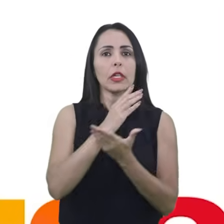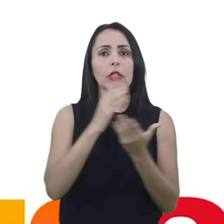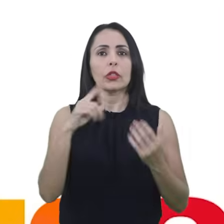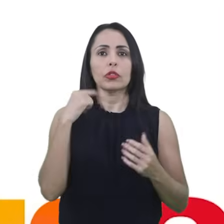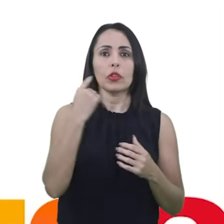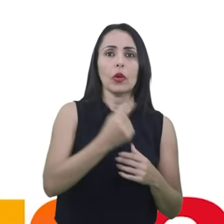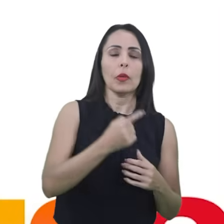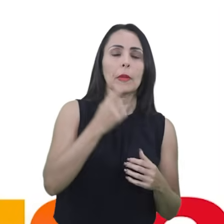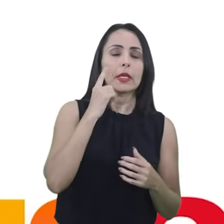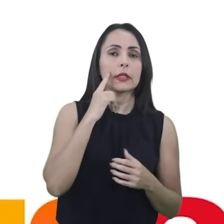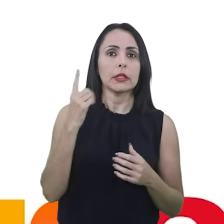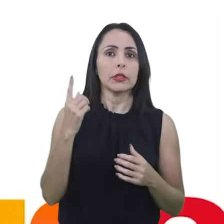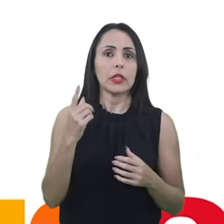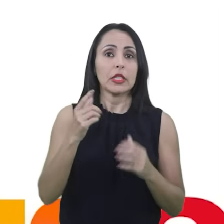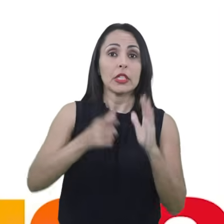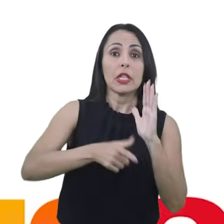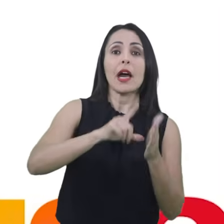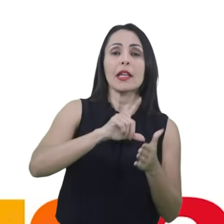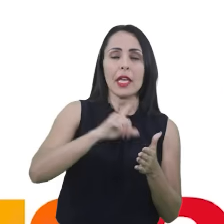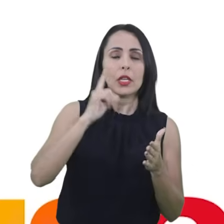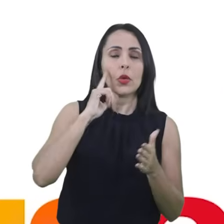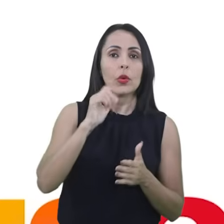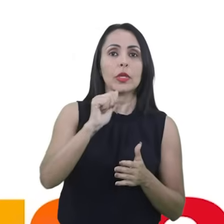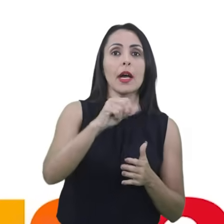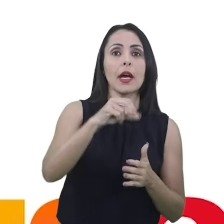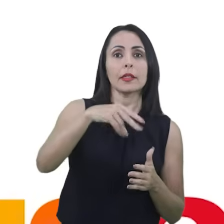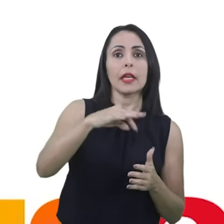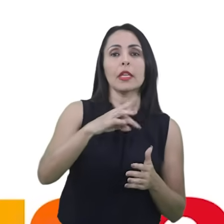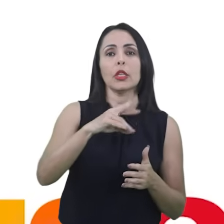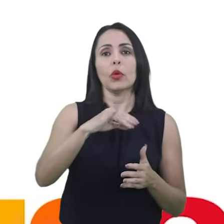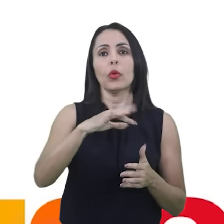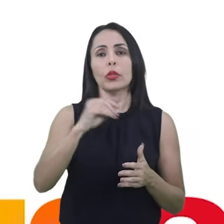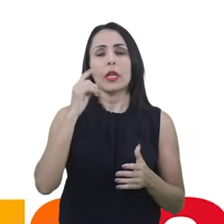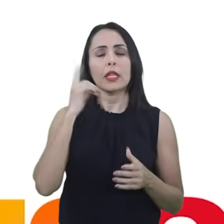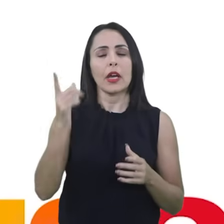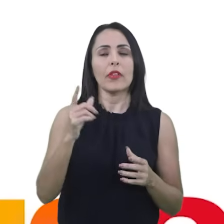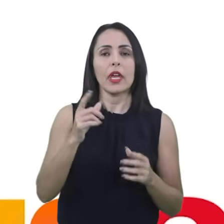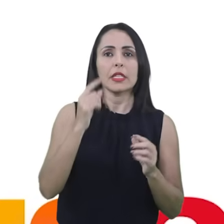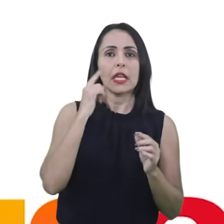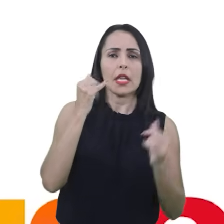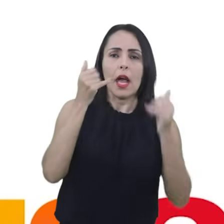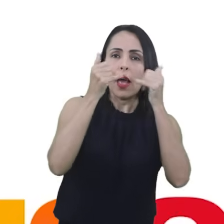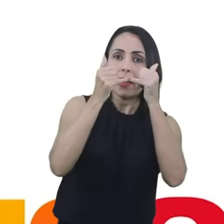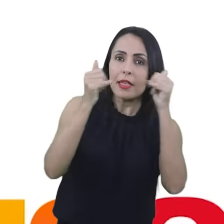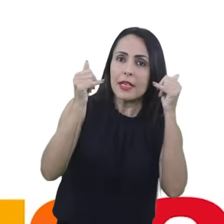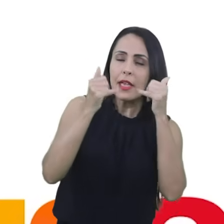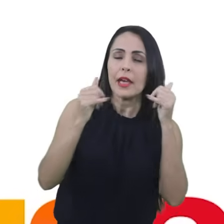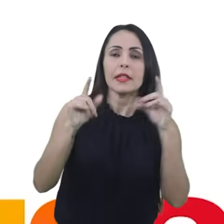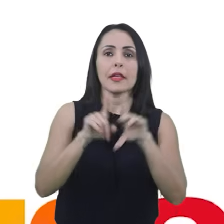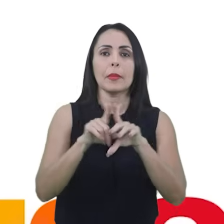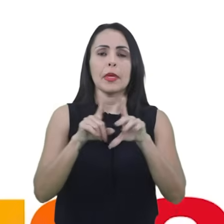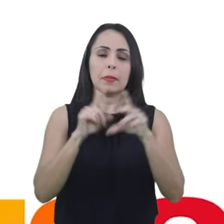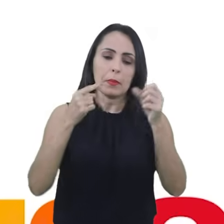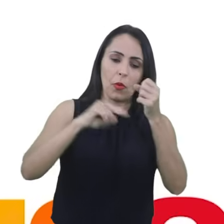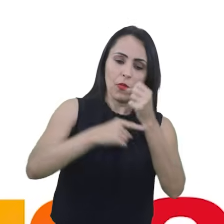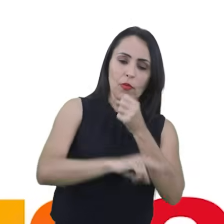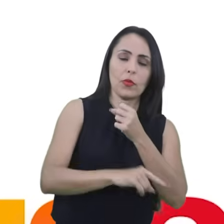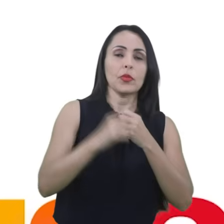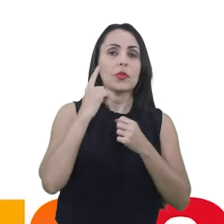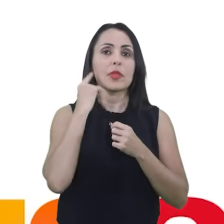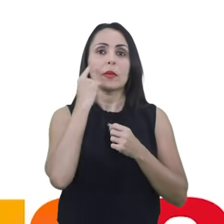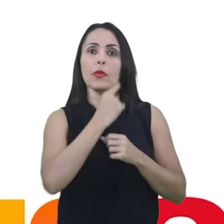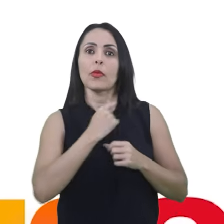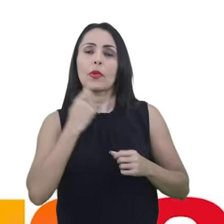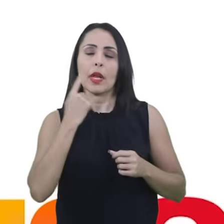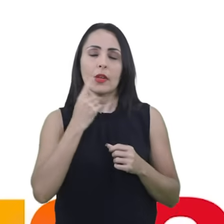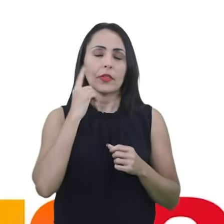gente chama de dentes anteriores, né? E através dessa linha, indo no sentido, né, mais profundo da boca, vocês têm